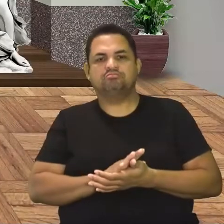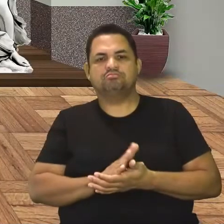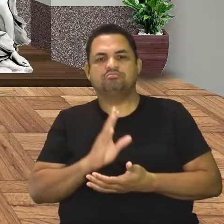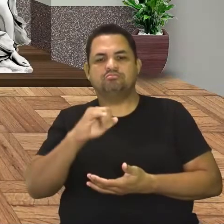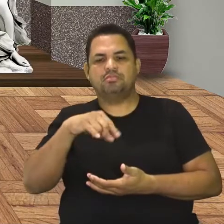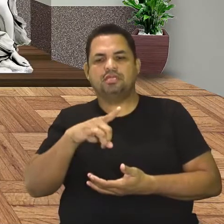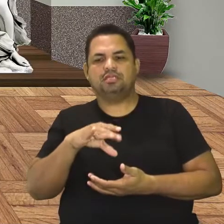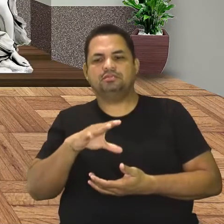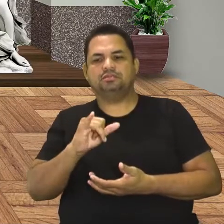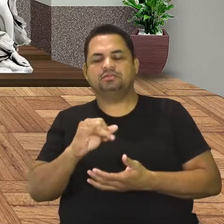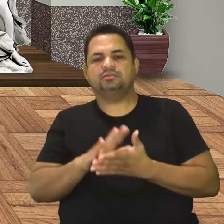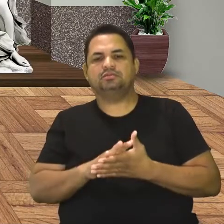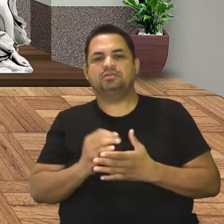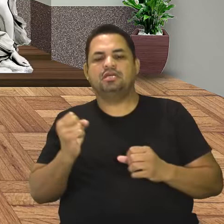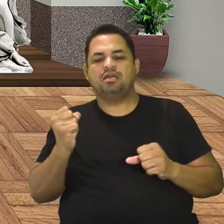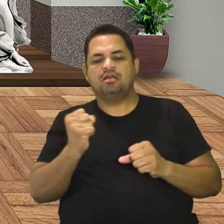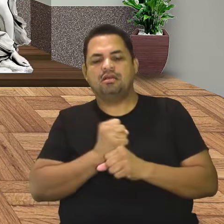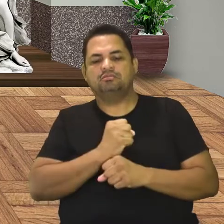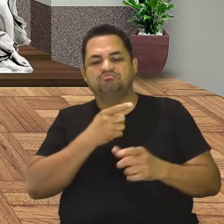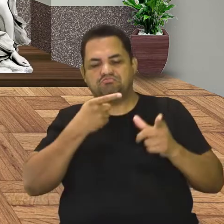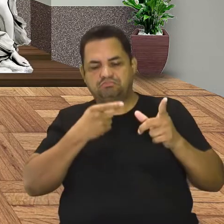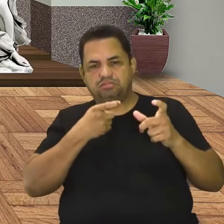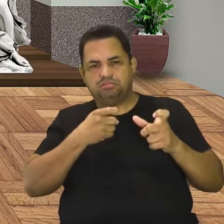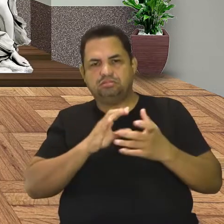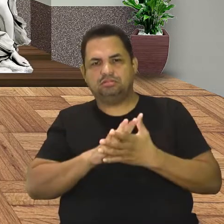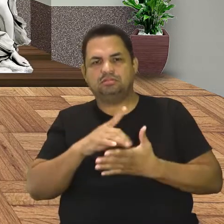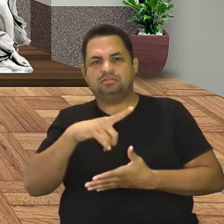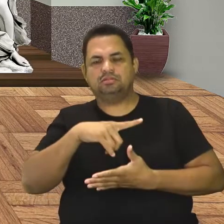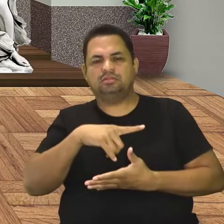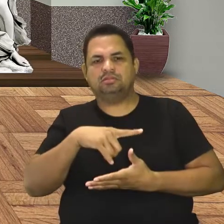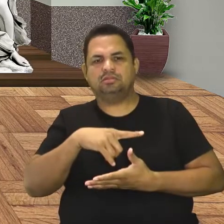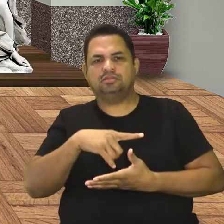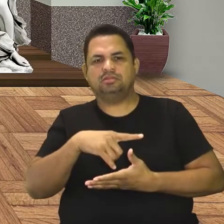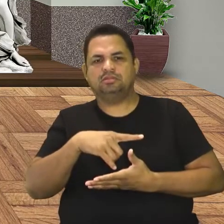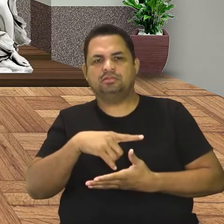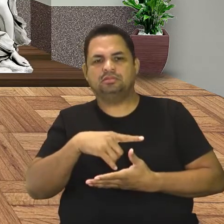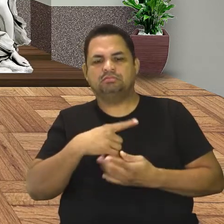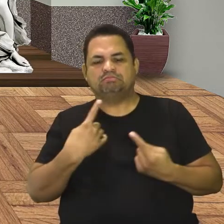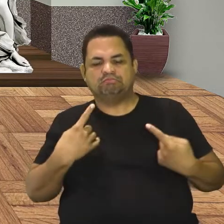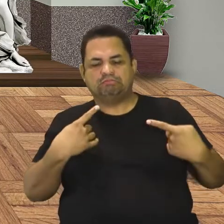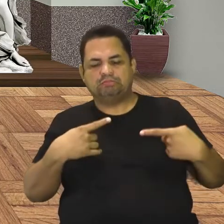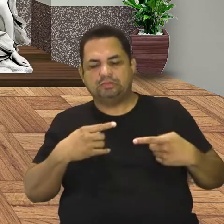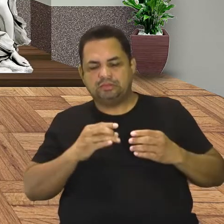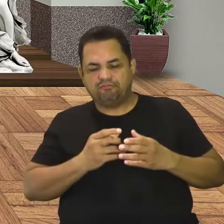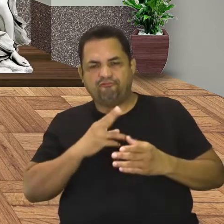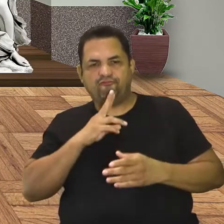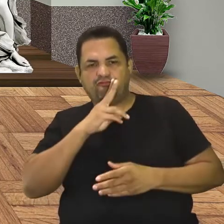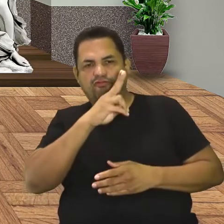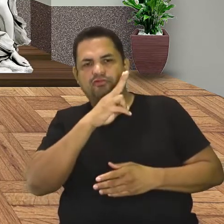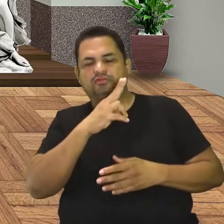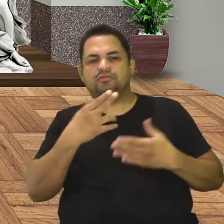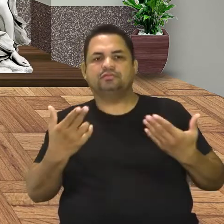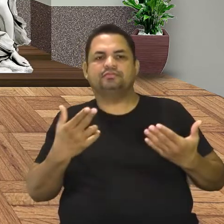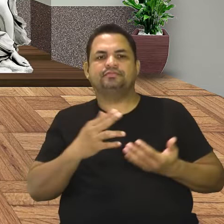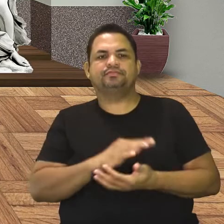ano de chumbo, gente. Ano de chumbo. Nós vamos ter ali uma oposição muito grande.